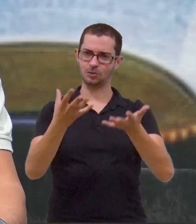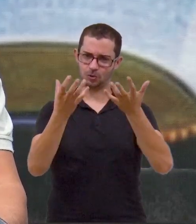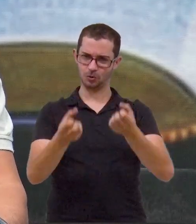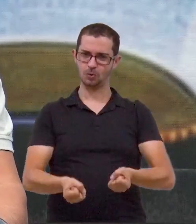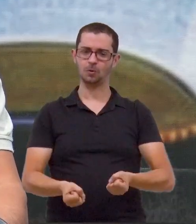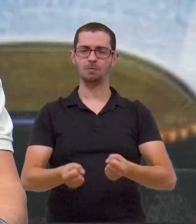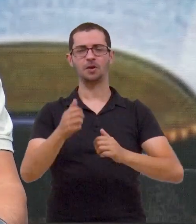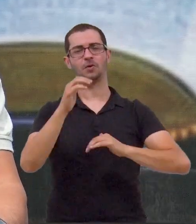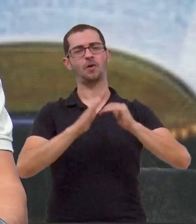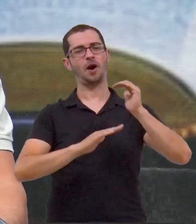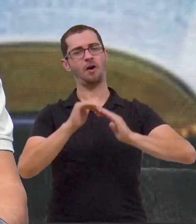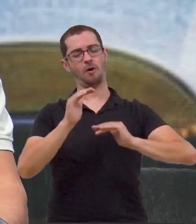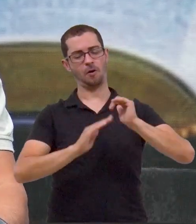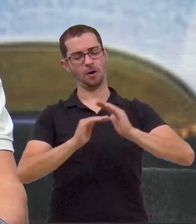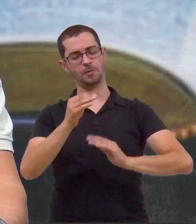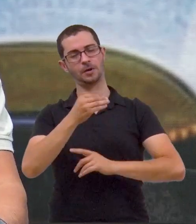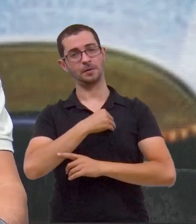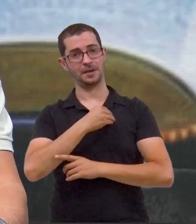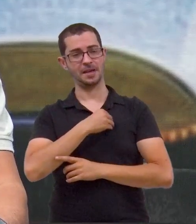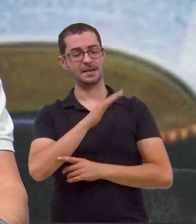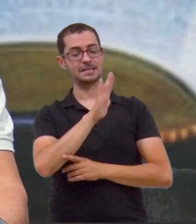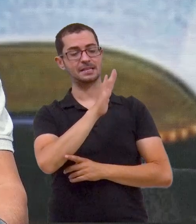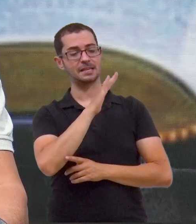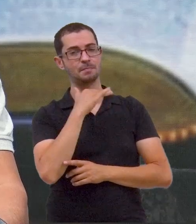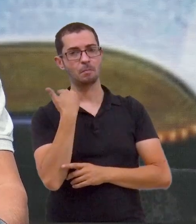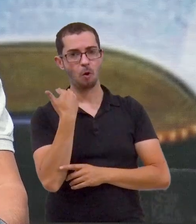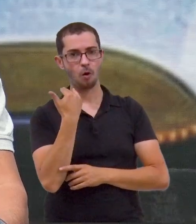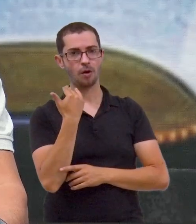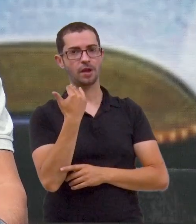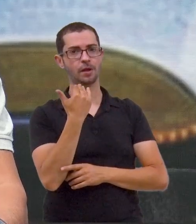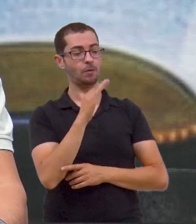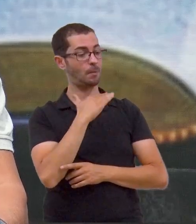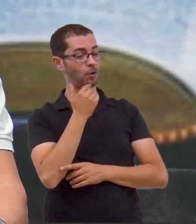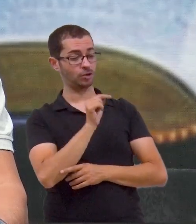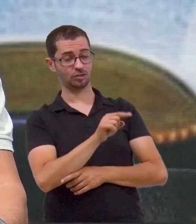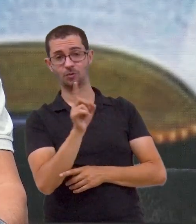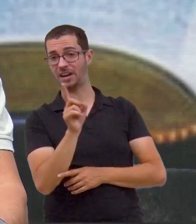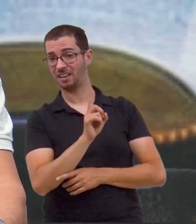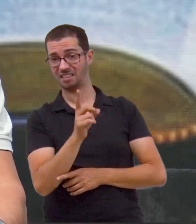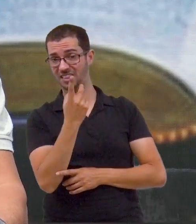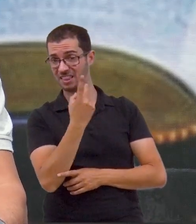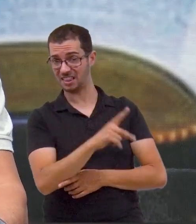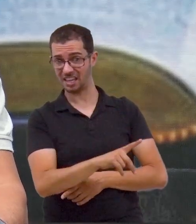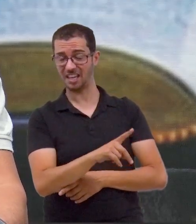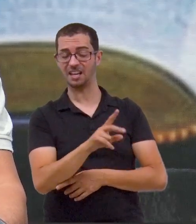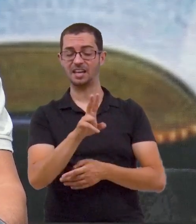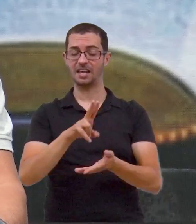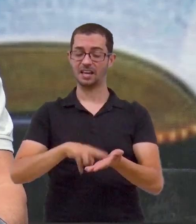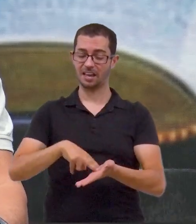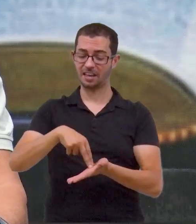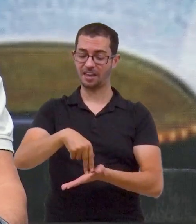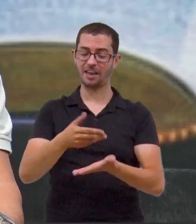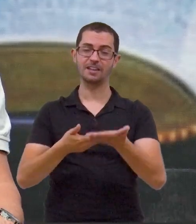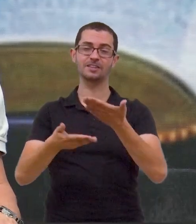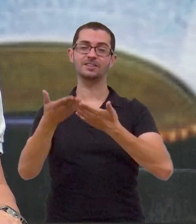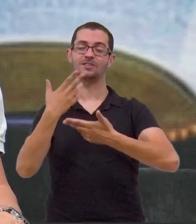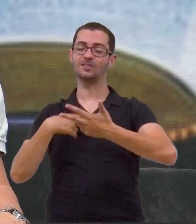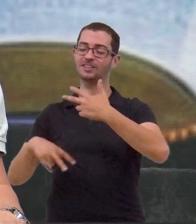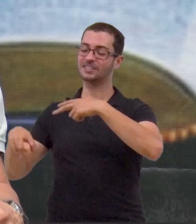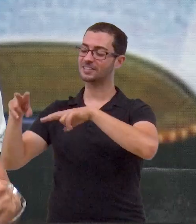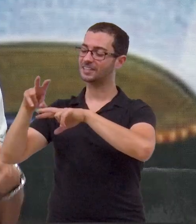que morreu uma morte que não era dele, que ressuscitou e está à destra do Pai com uma tão